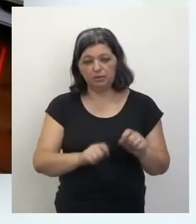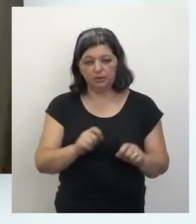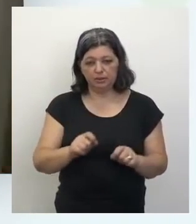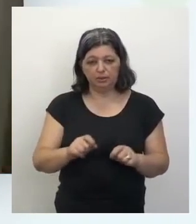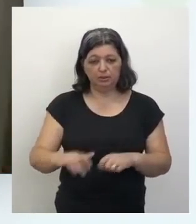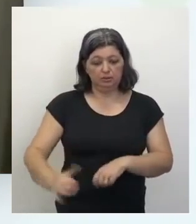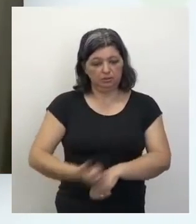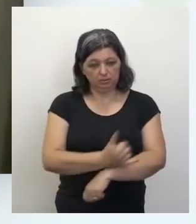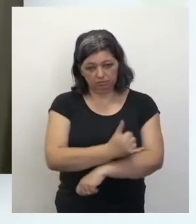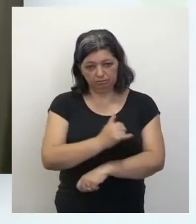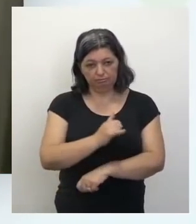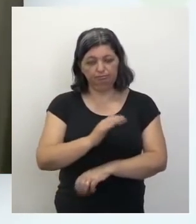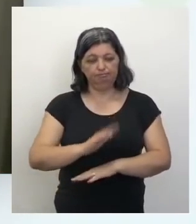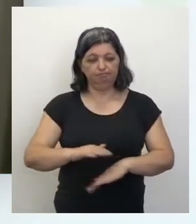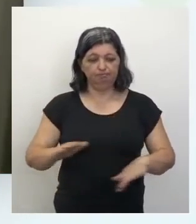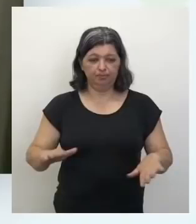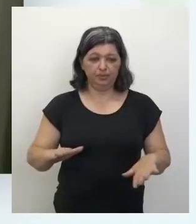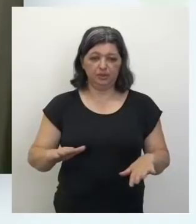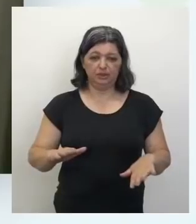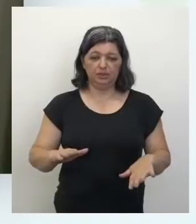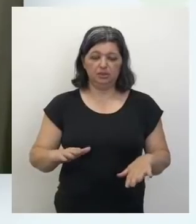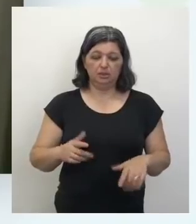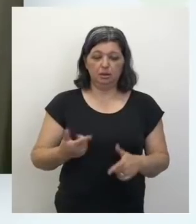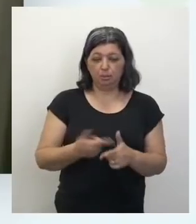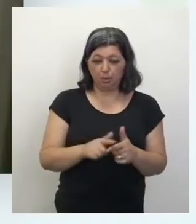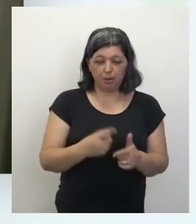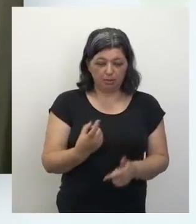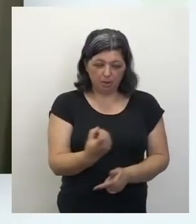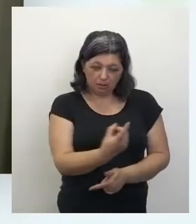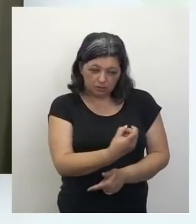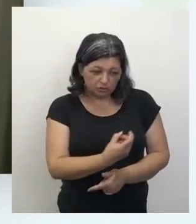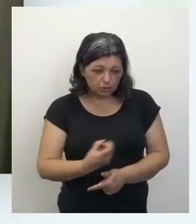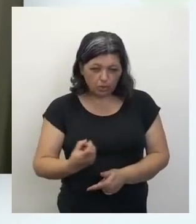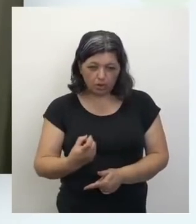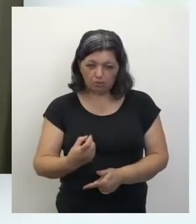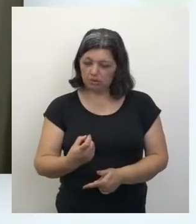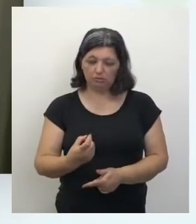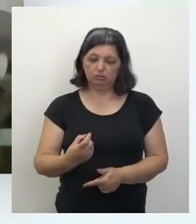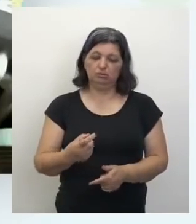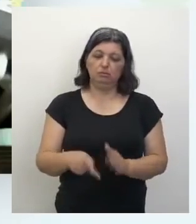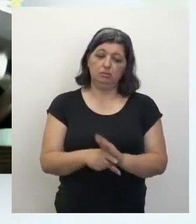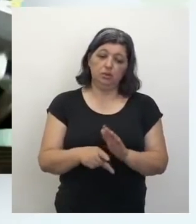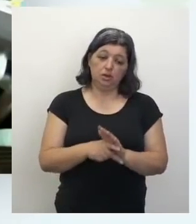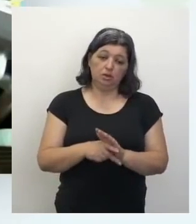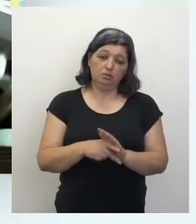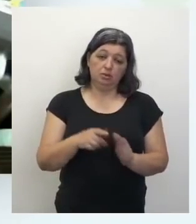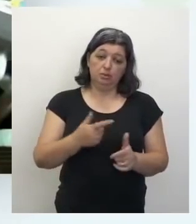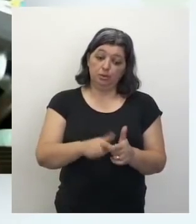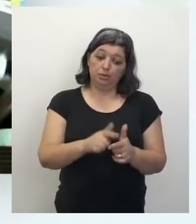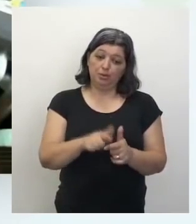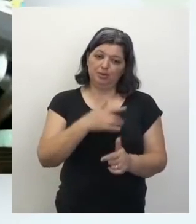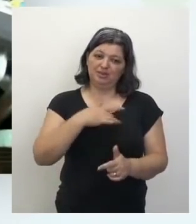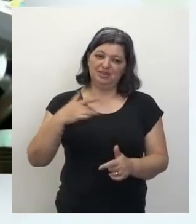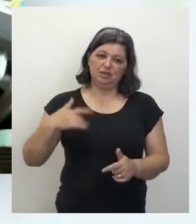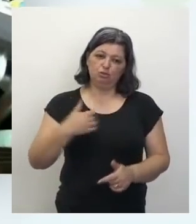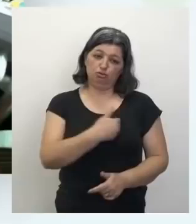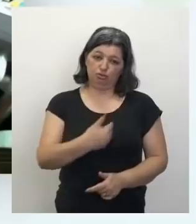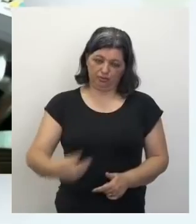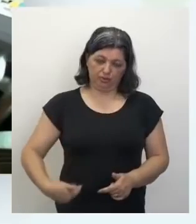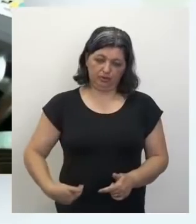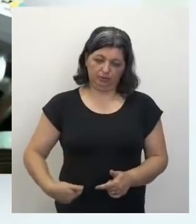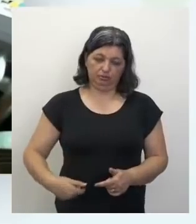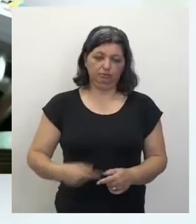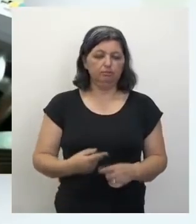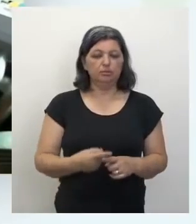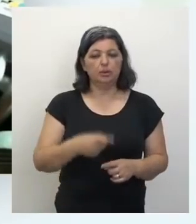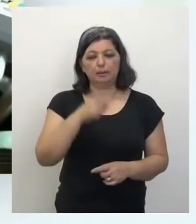obesidade infantil não é um problema individual, ele é um problema, é uma questão de saúde pública. E os pais também têm que dar um bom exemplo, porque não adianta você falar para o